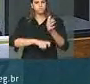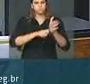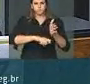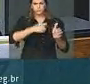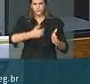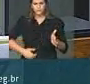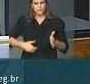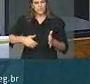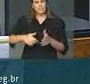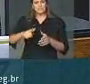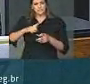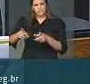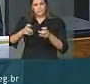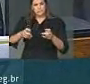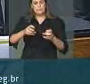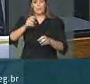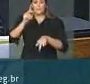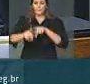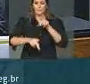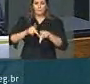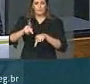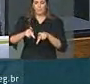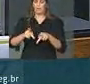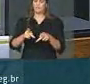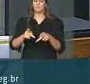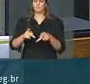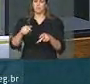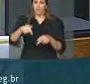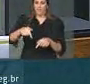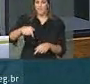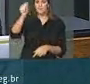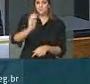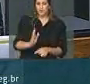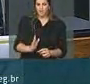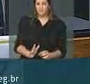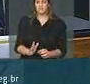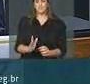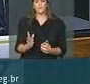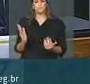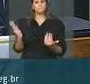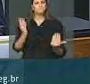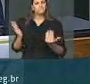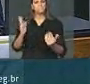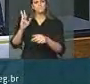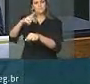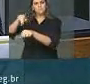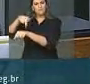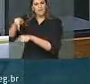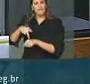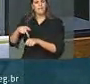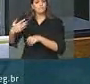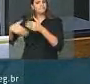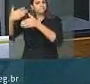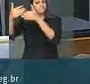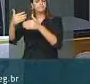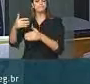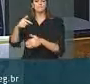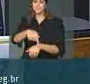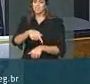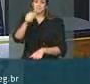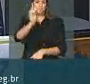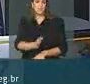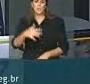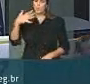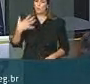é, entre os países em desenvolvimento, nos países emergentes, uma das maiores do